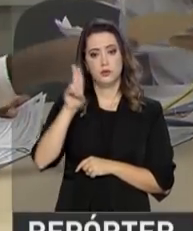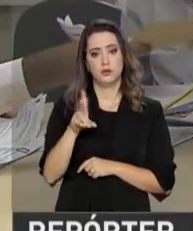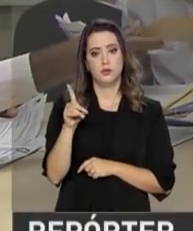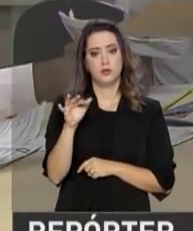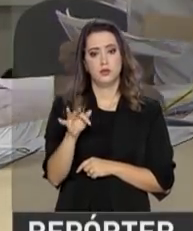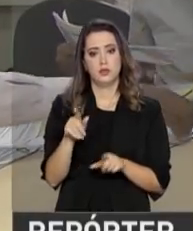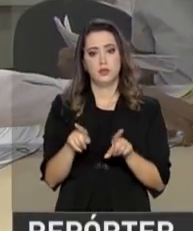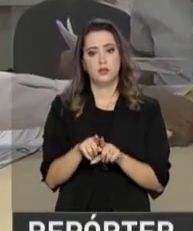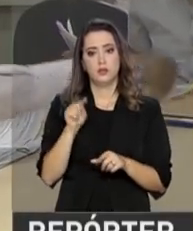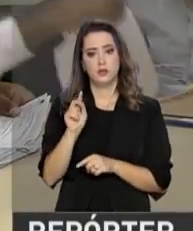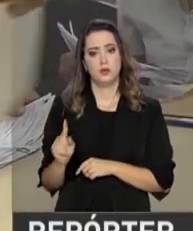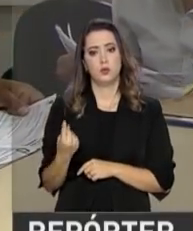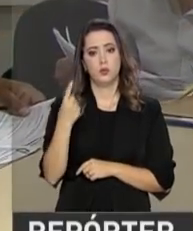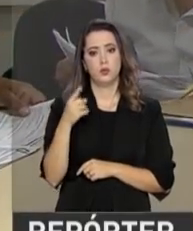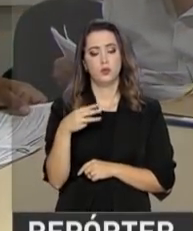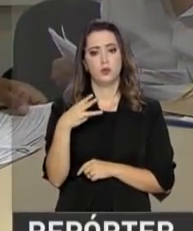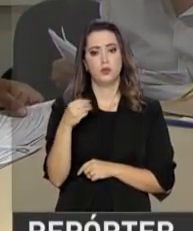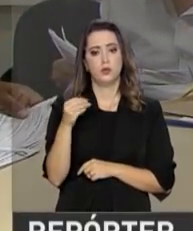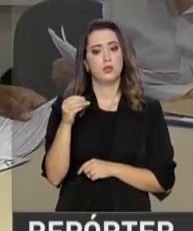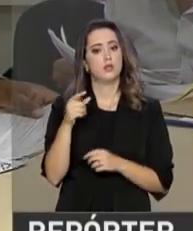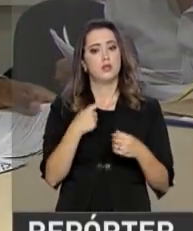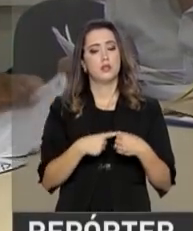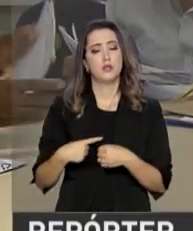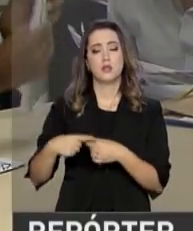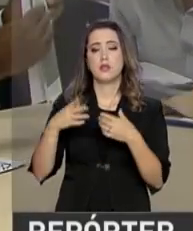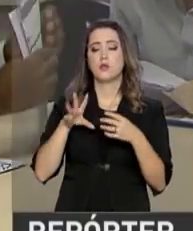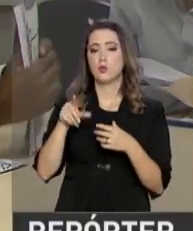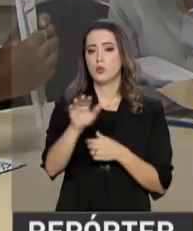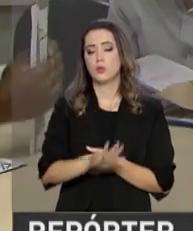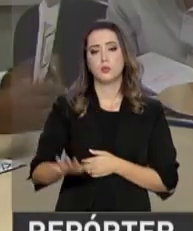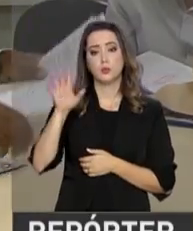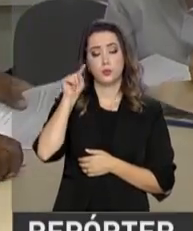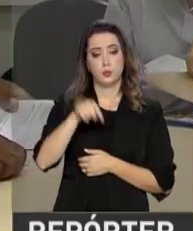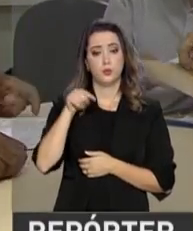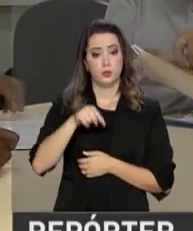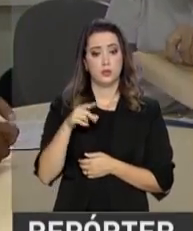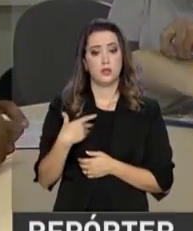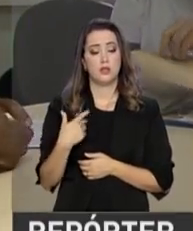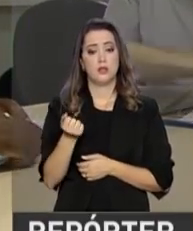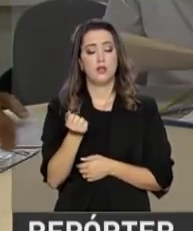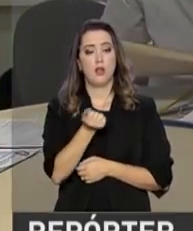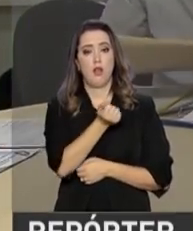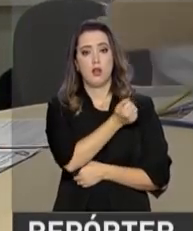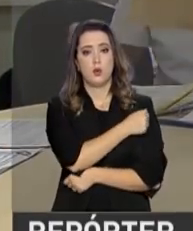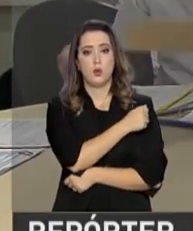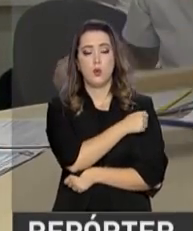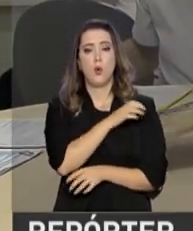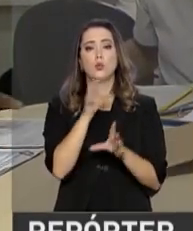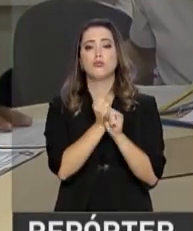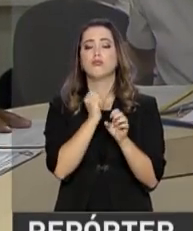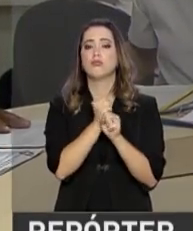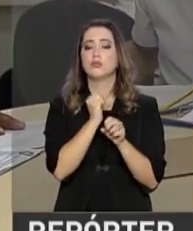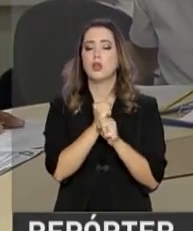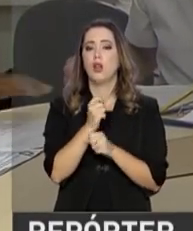Distrito Federal e é um dos quase 300 espalhados pelo país. Aqui, alunos de ciências contábeis tiram dúvidas